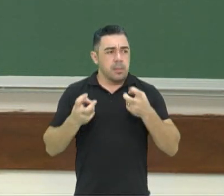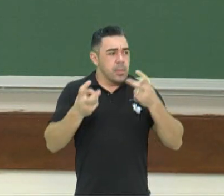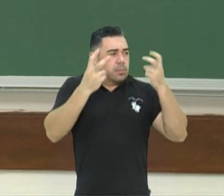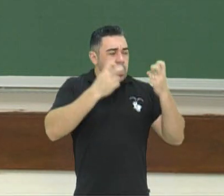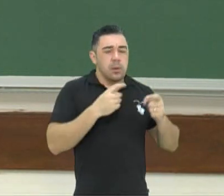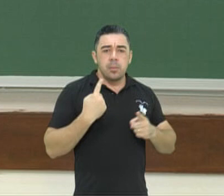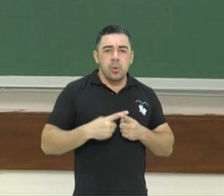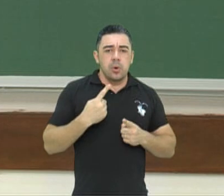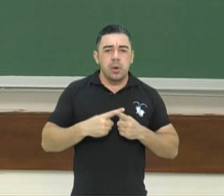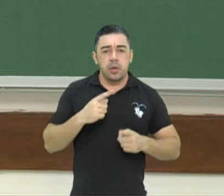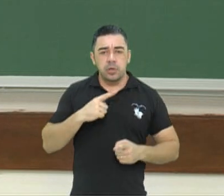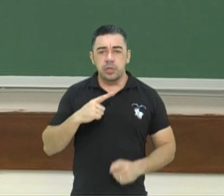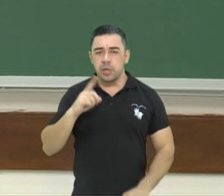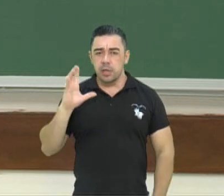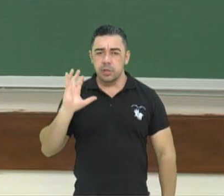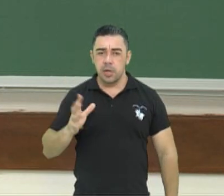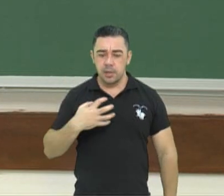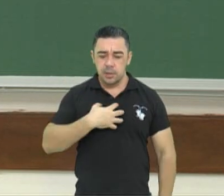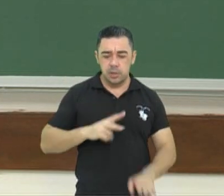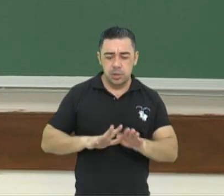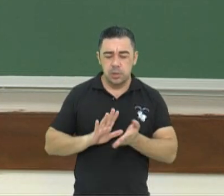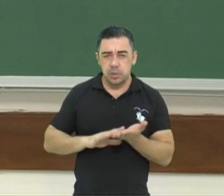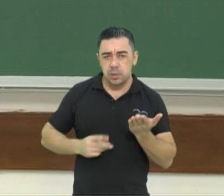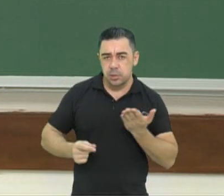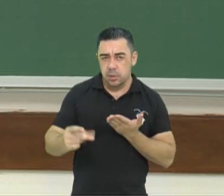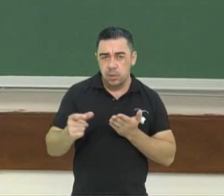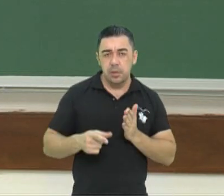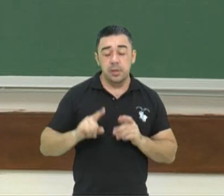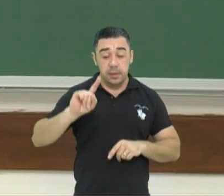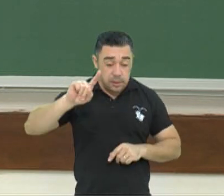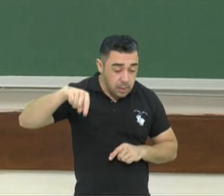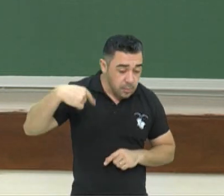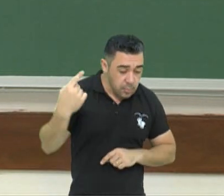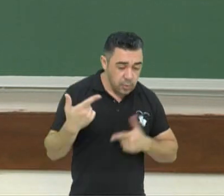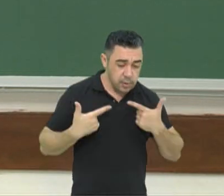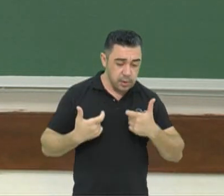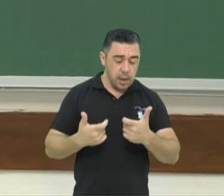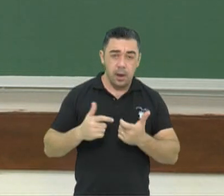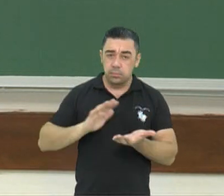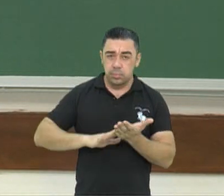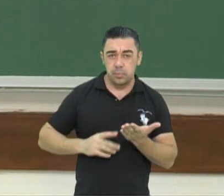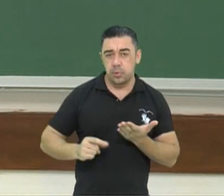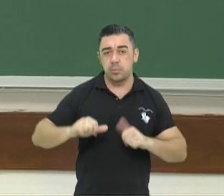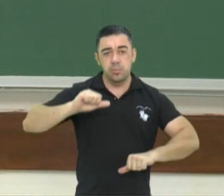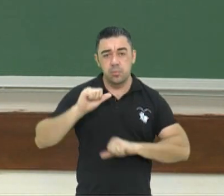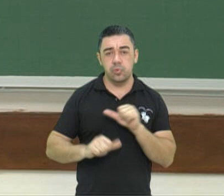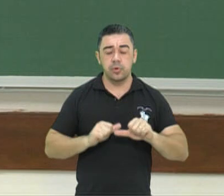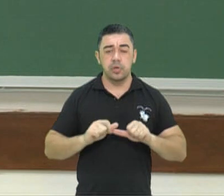existia um senso antes e existia um senso depois. Sofrimento,